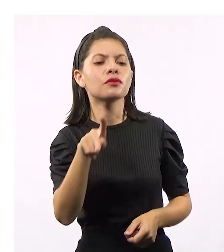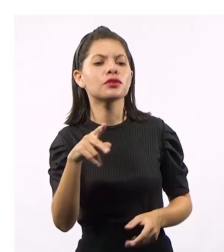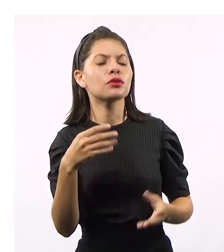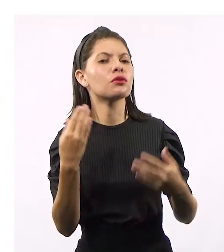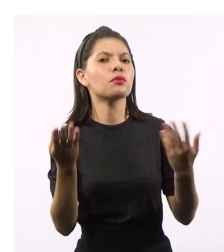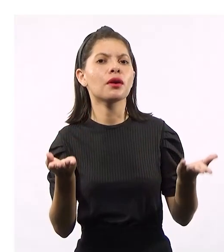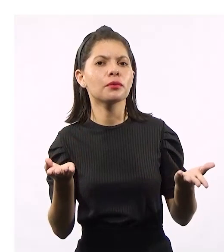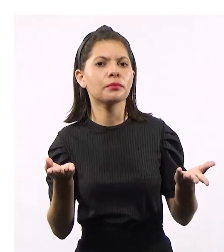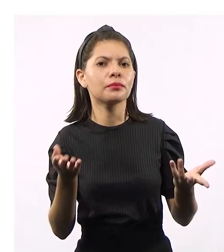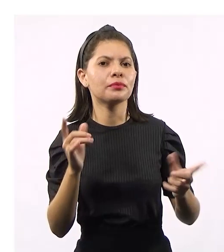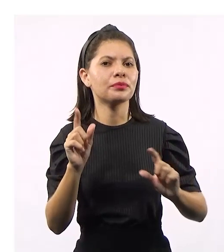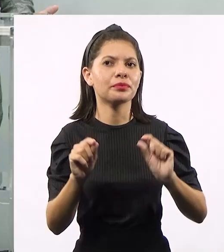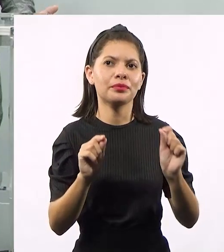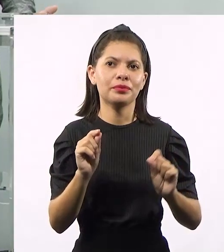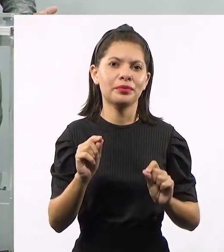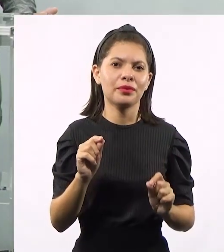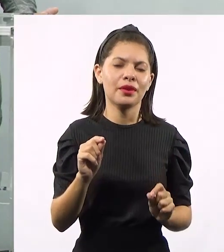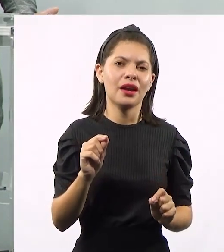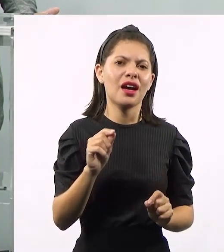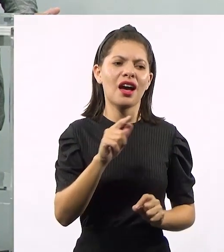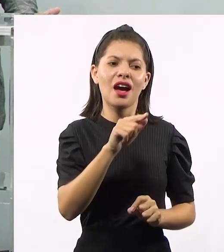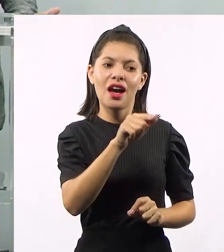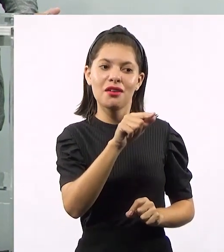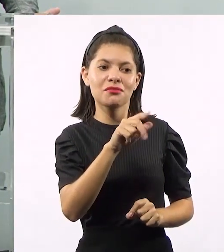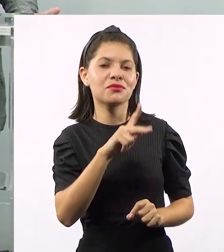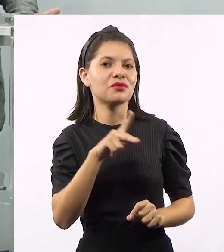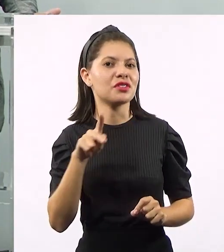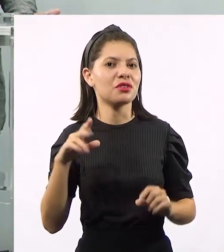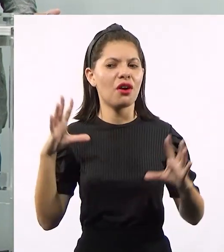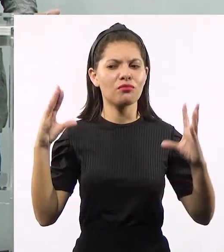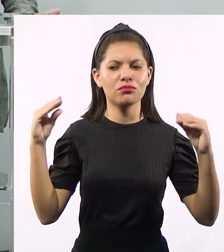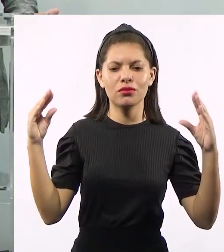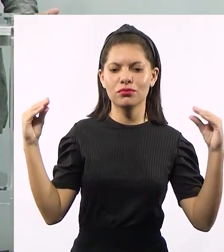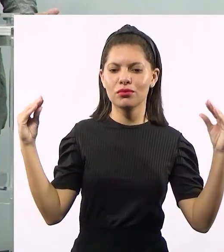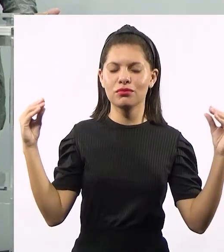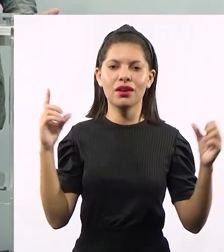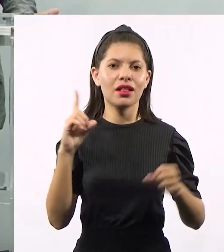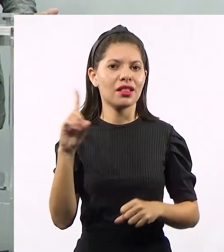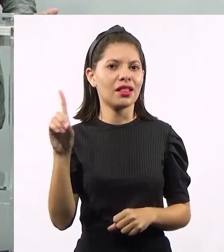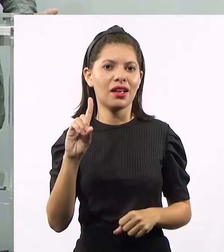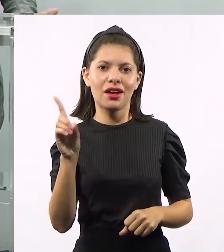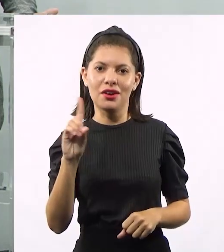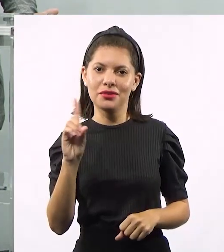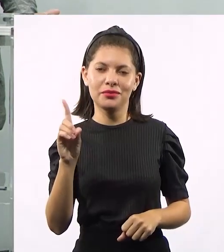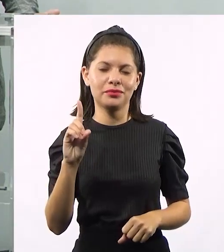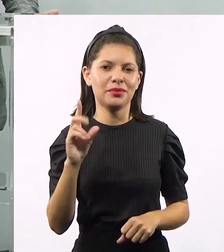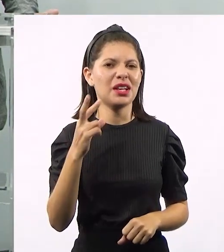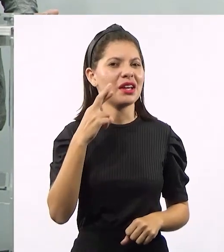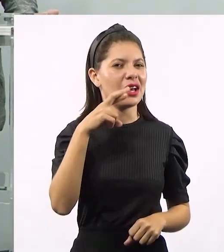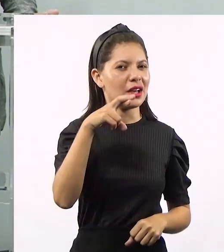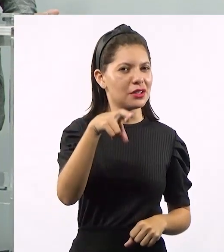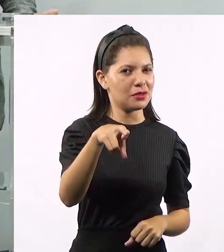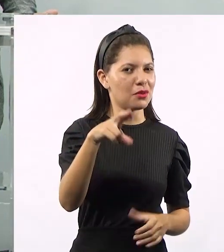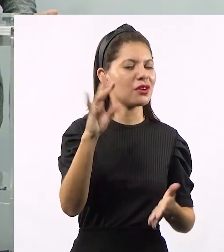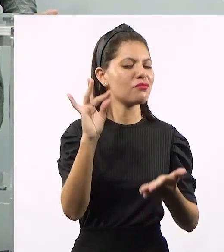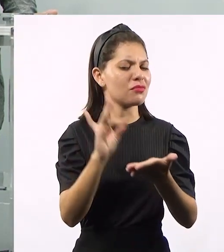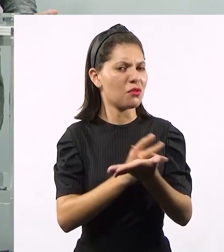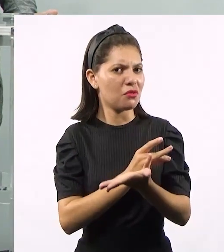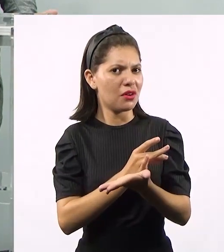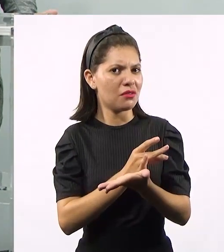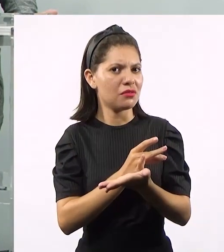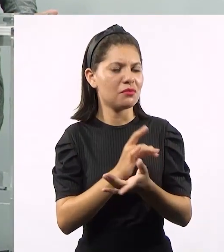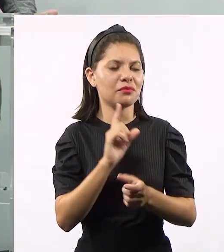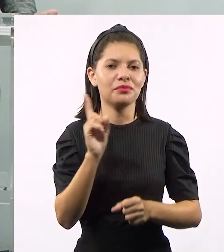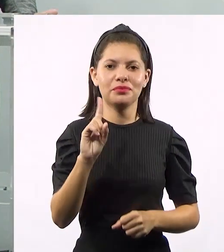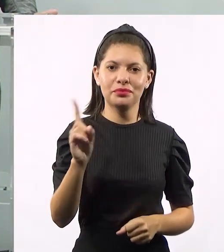pedir que ele se identifique, será que ele vai se sentir confortável em responder? Será que a resposta dele vai ser